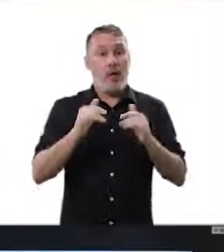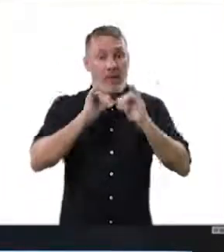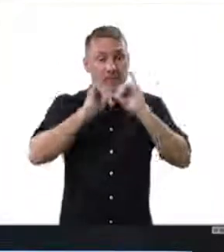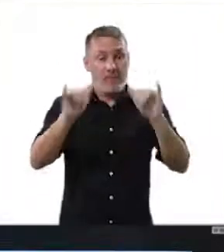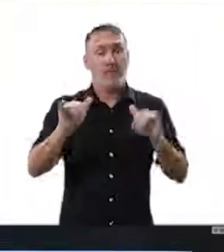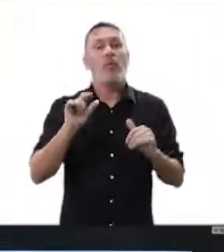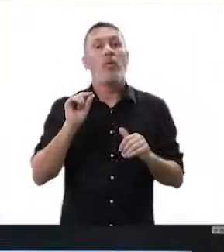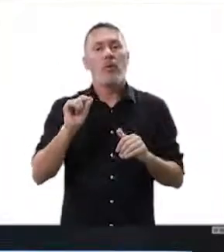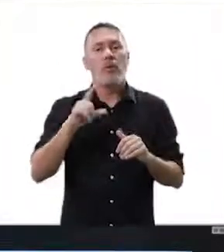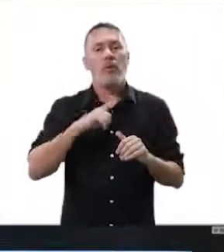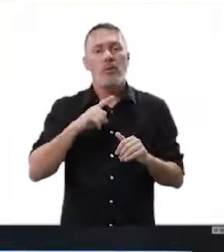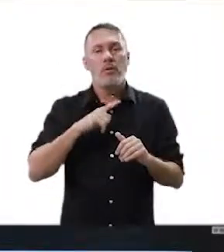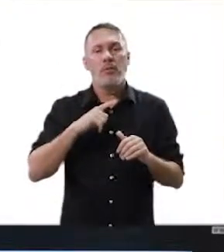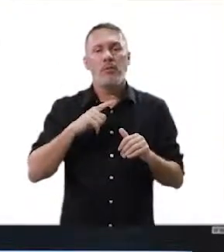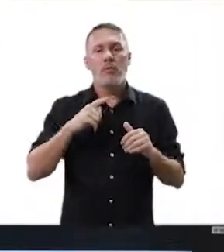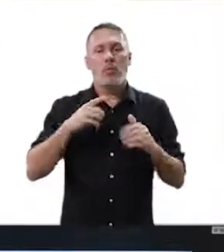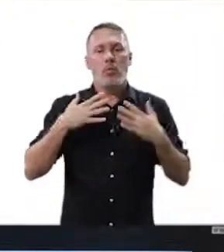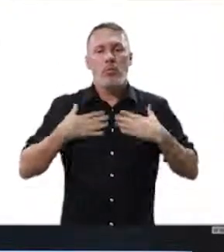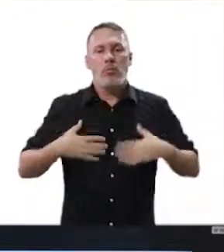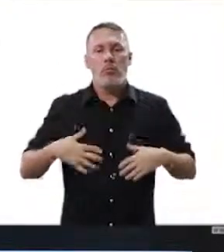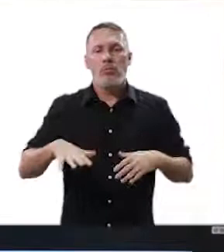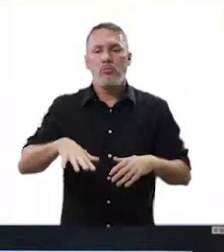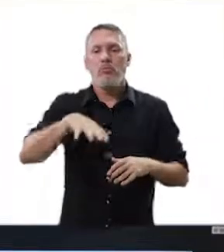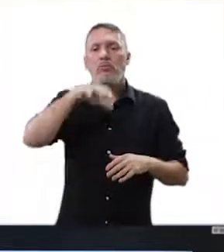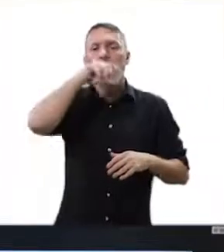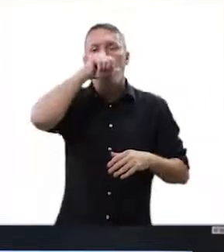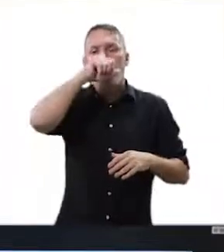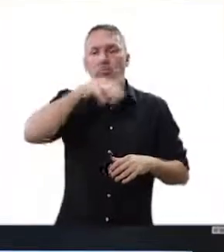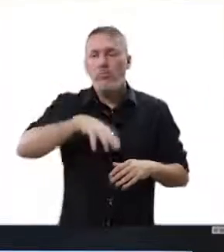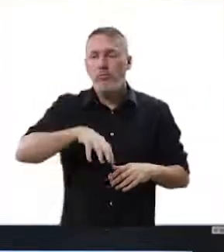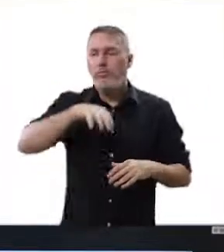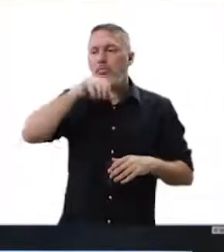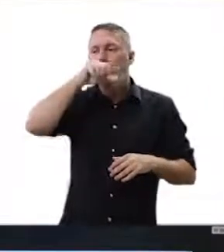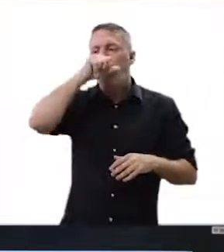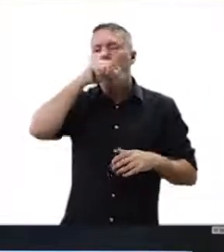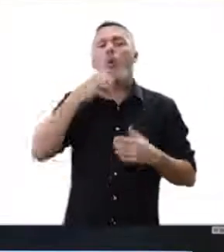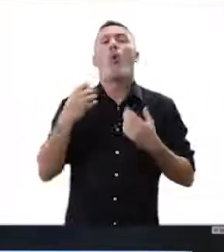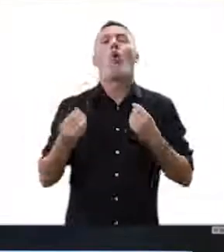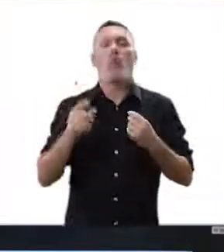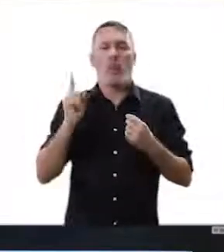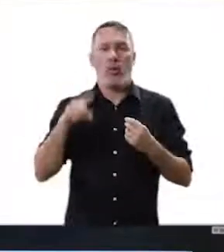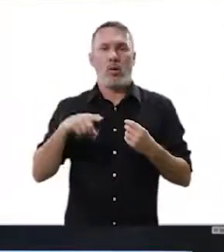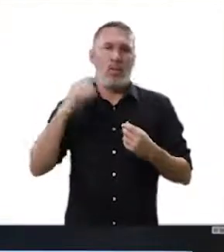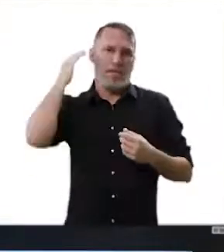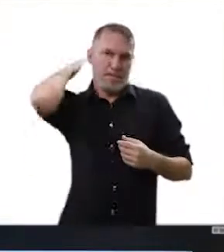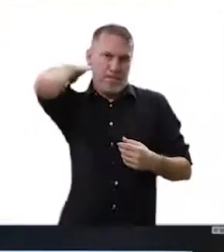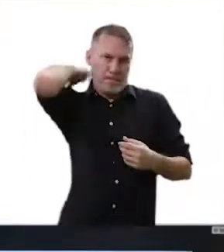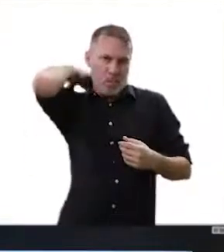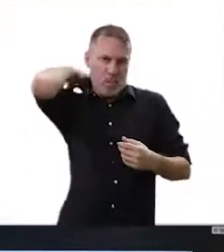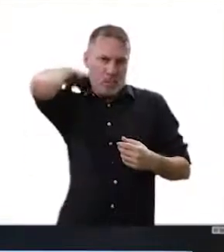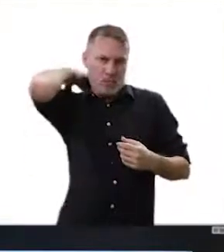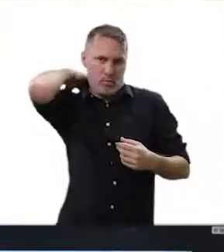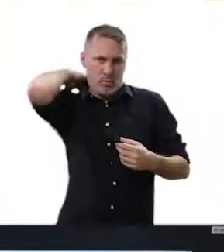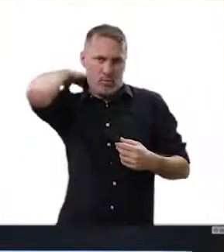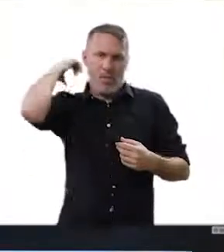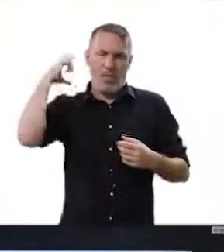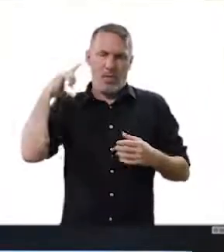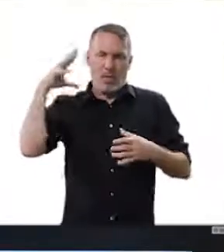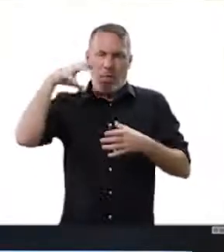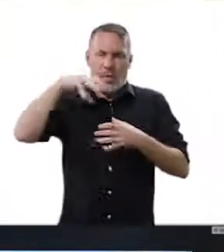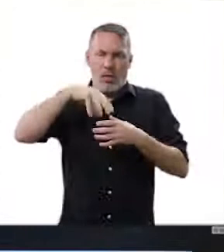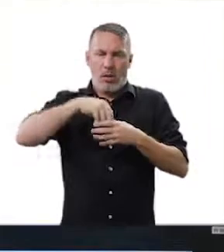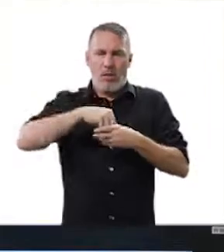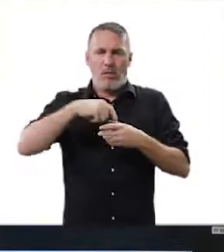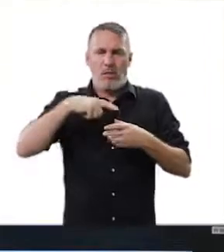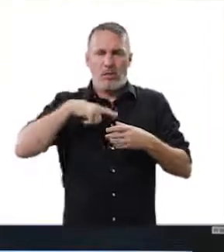tem alvéolos pulmonares, que são as estruturas, né, de trocas gasosas, e o nosso sangue, ele sai lá